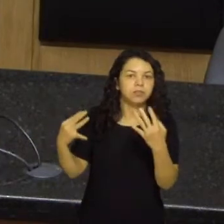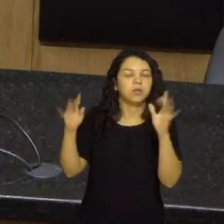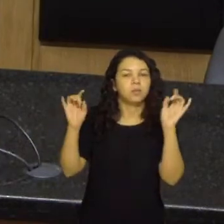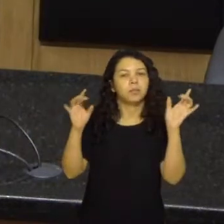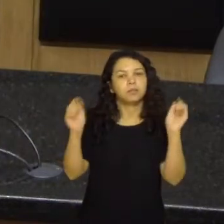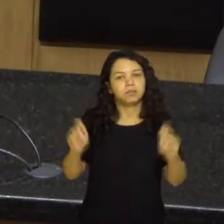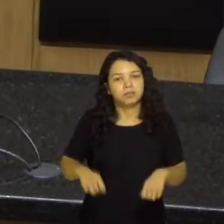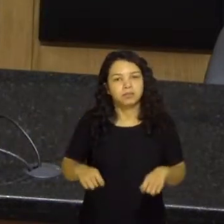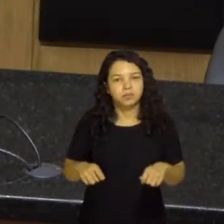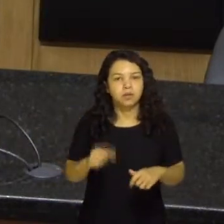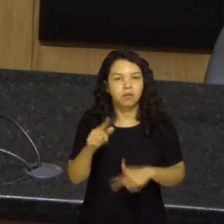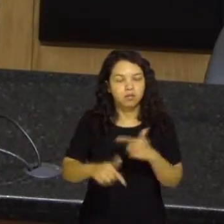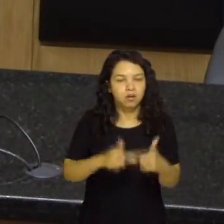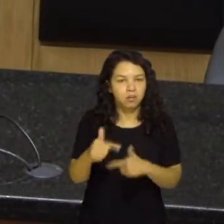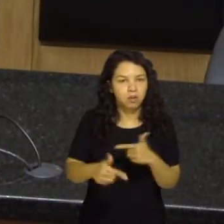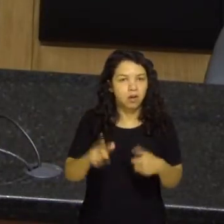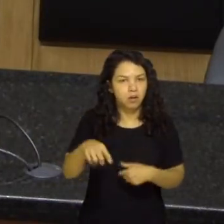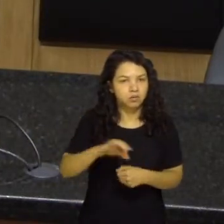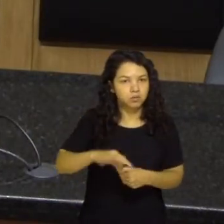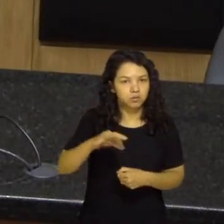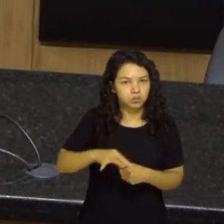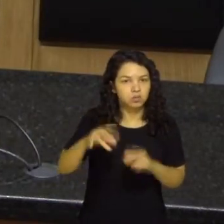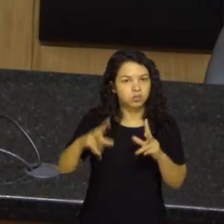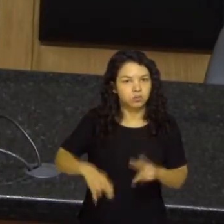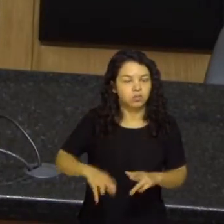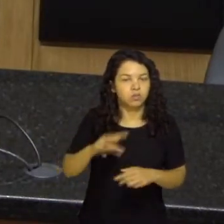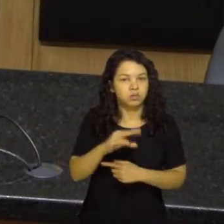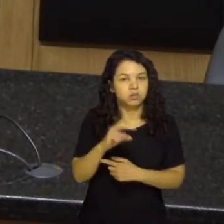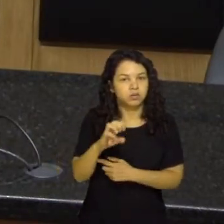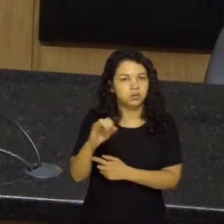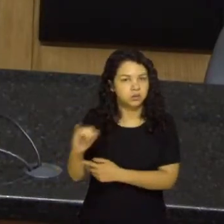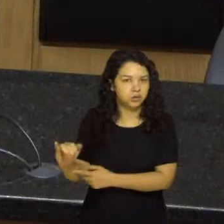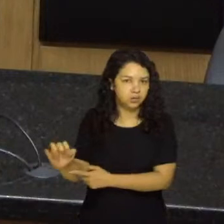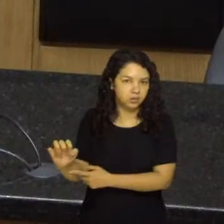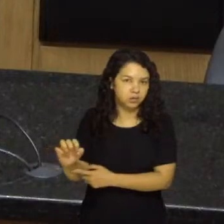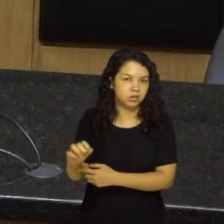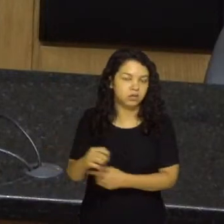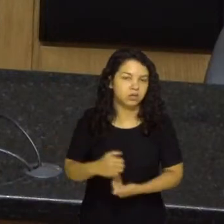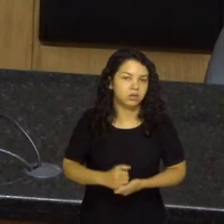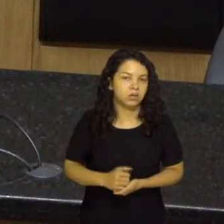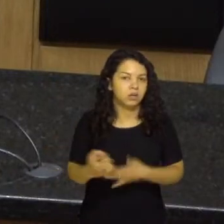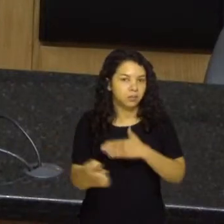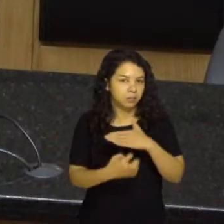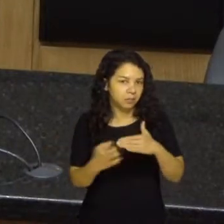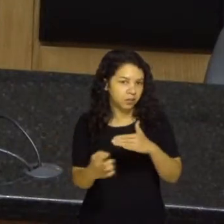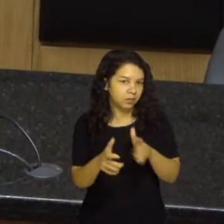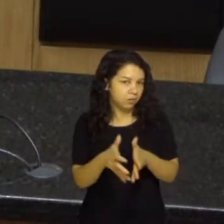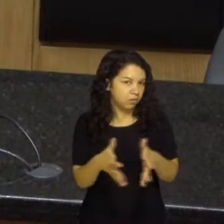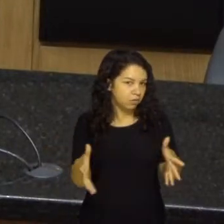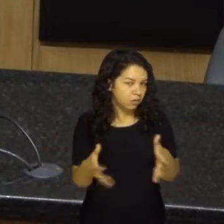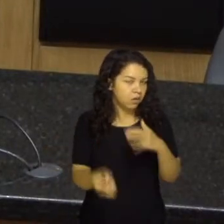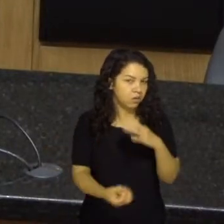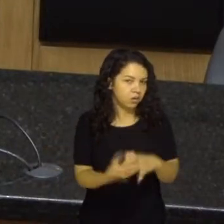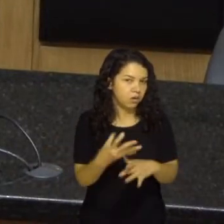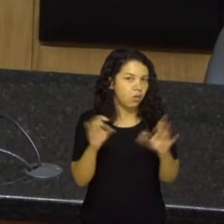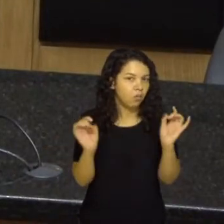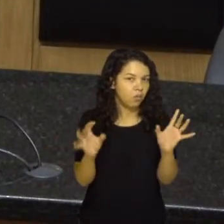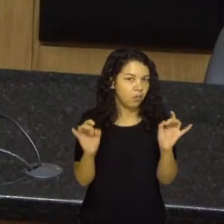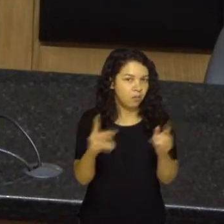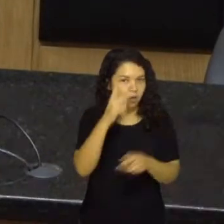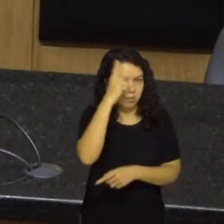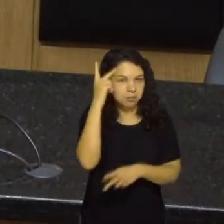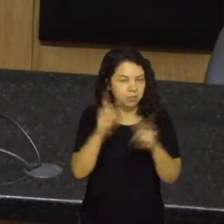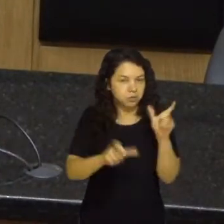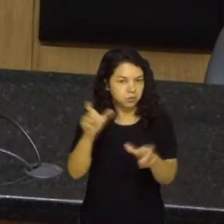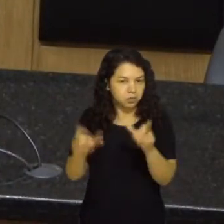trabalho de instituições como o CIE e o poder público e as grandes empresas é criar oportunidade para as pessoas.